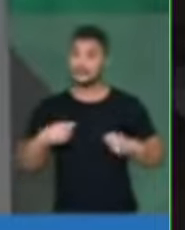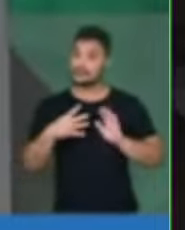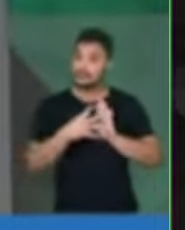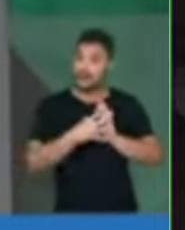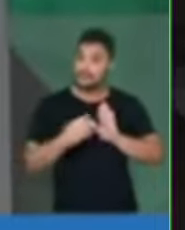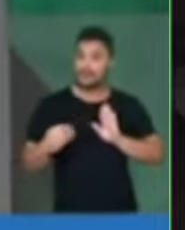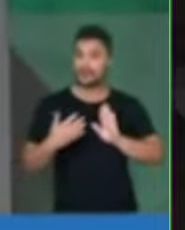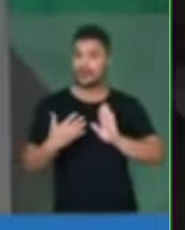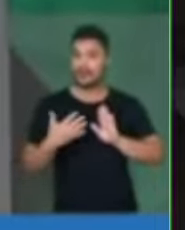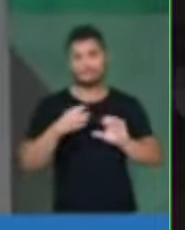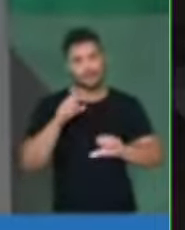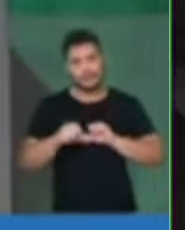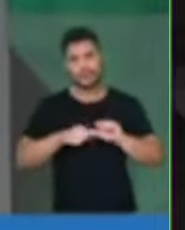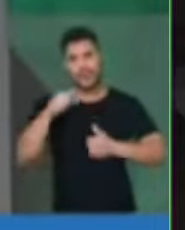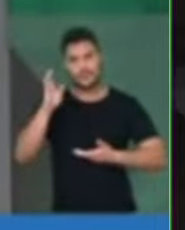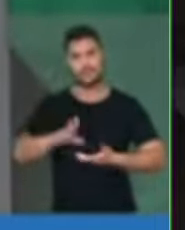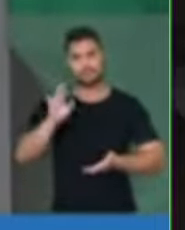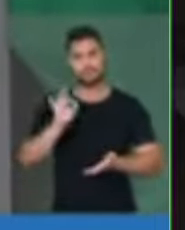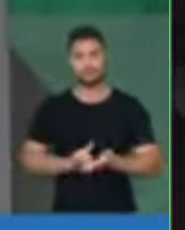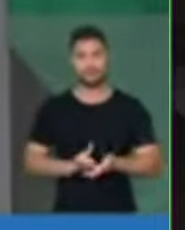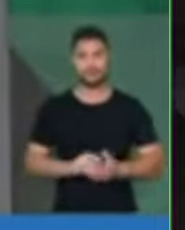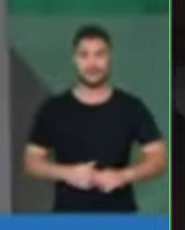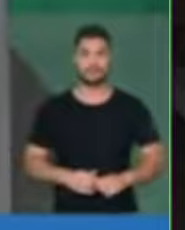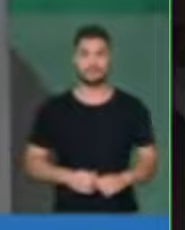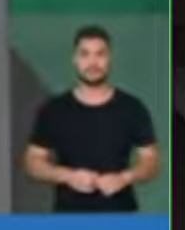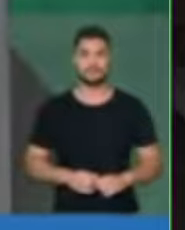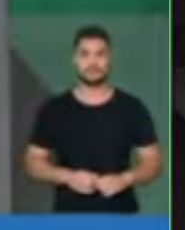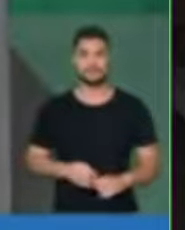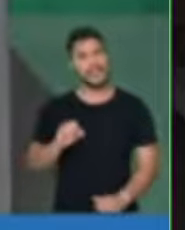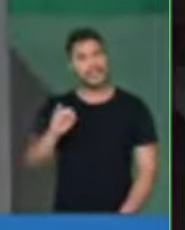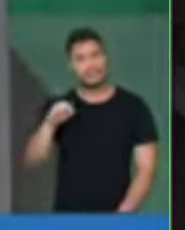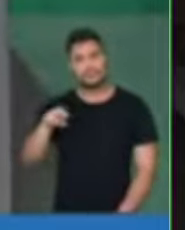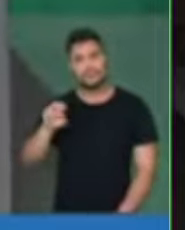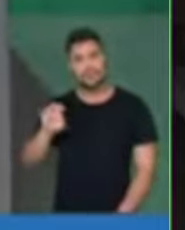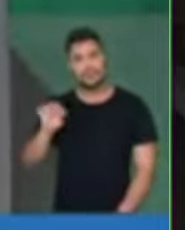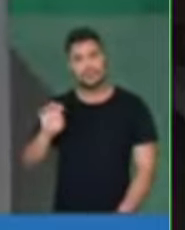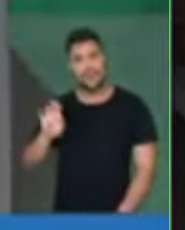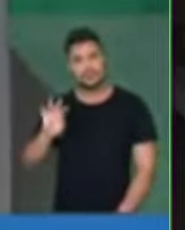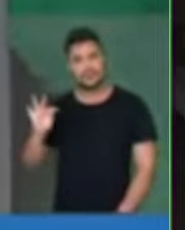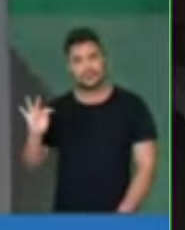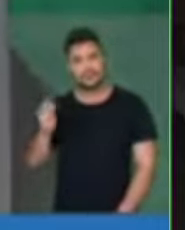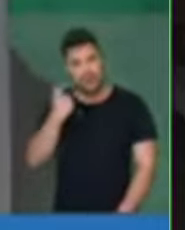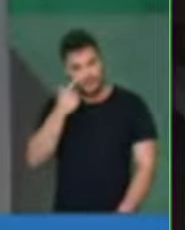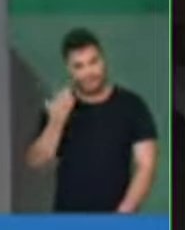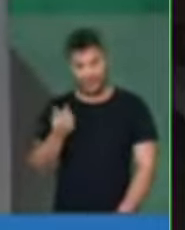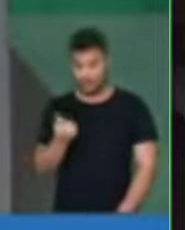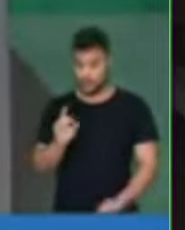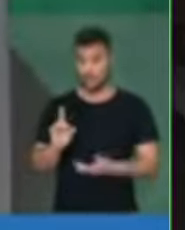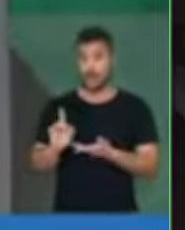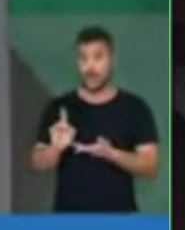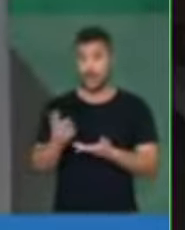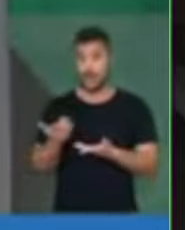mudar o Brasil de verdade. Está aqui. Será que a Simone Tebet está vendo o dólar a